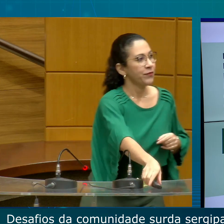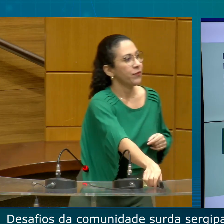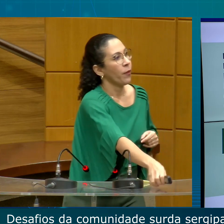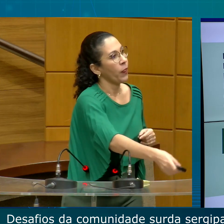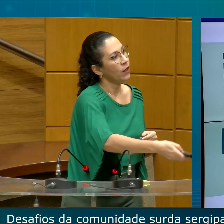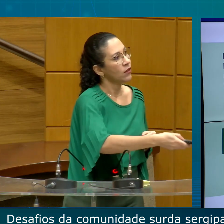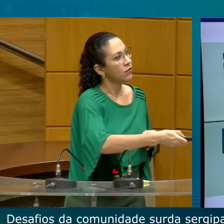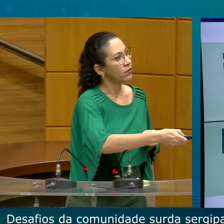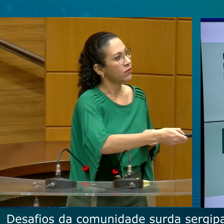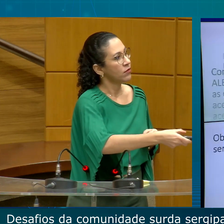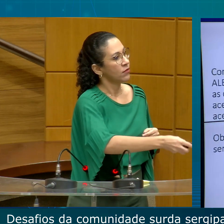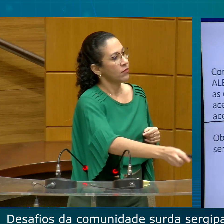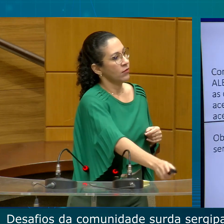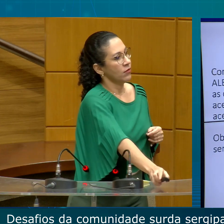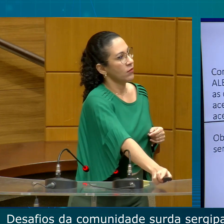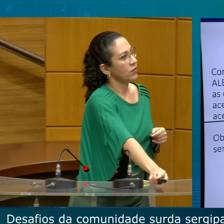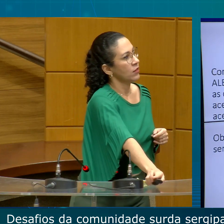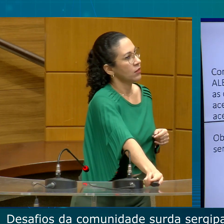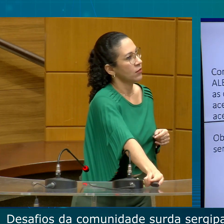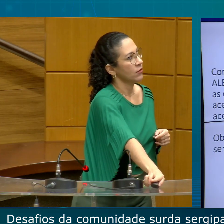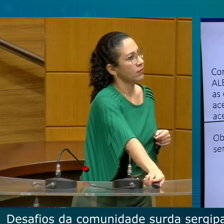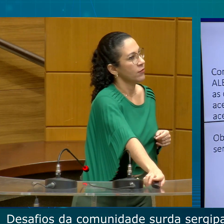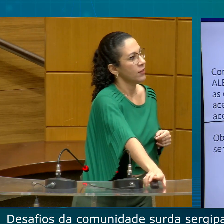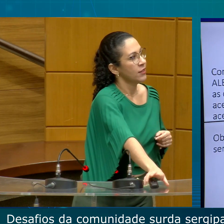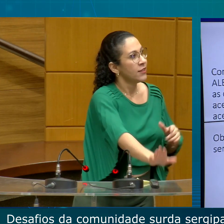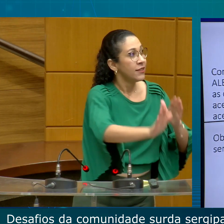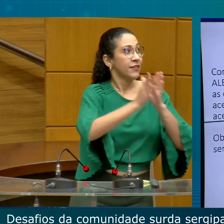um problema que eu quero apresentar aqui.